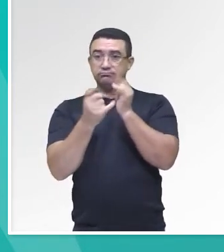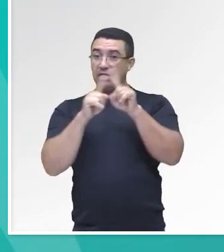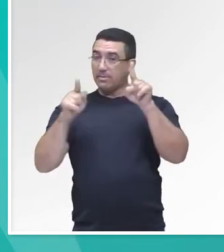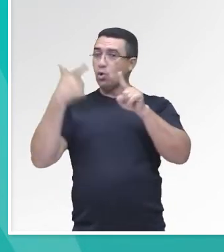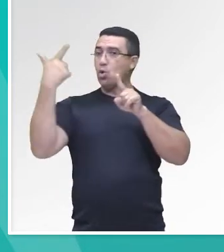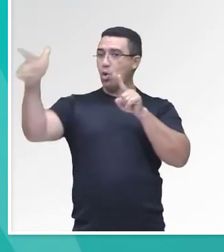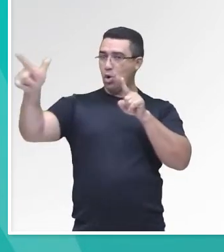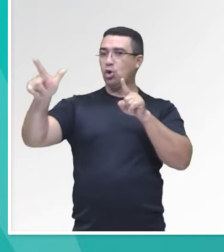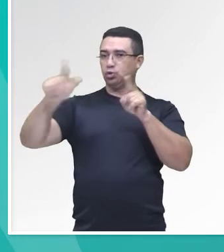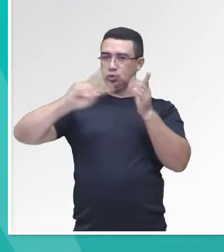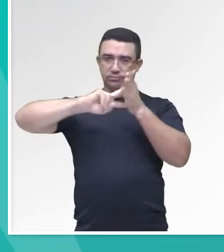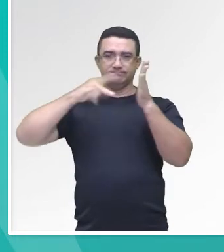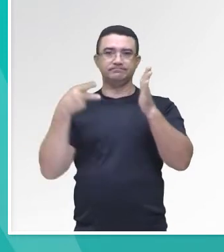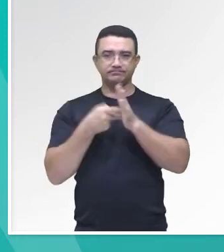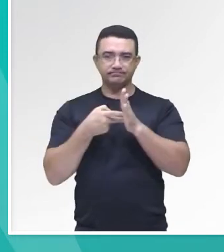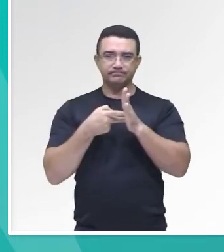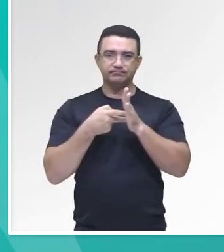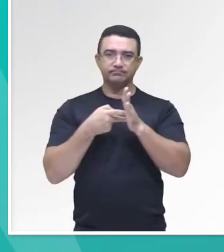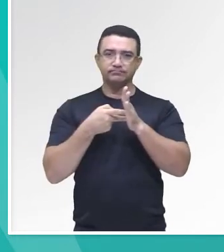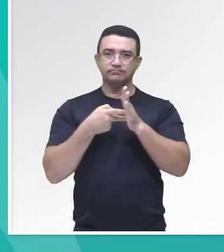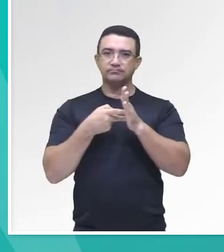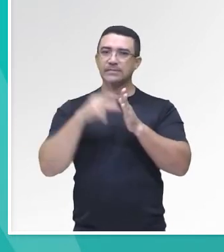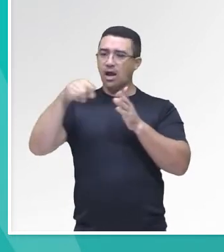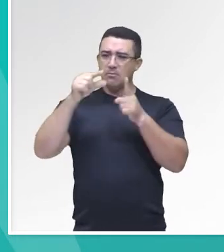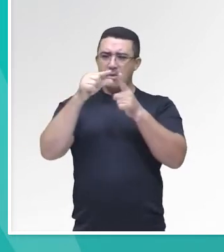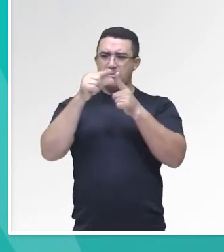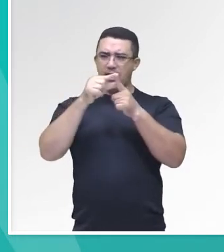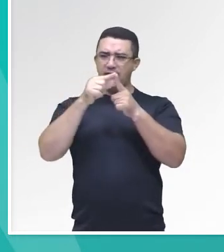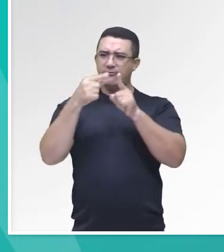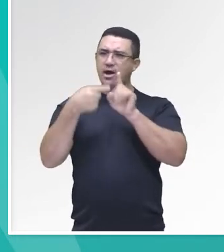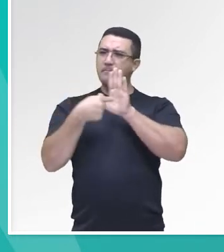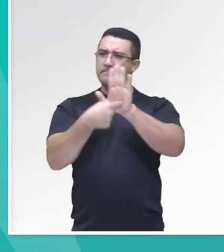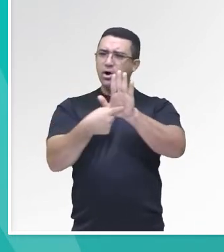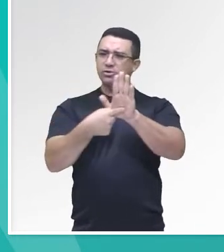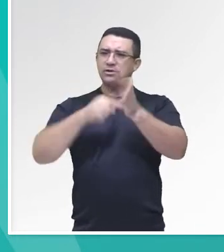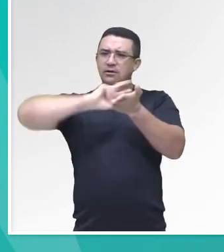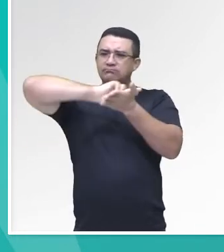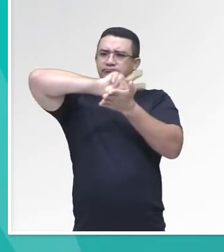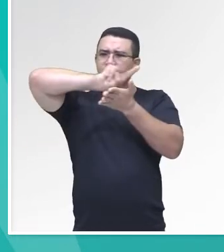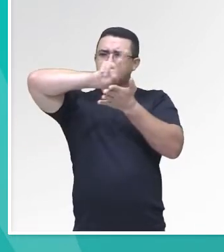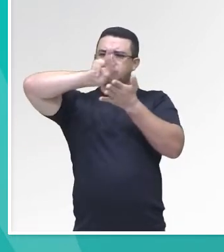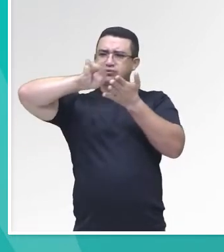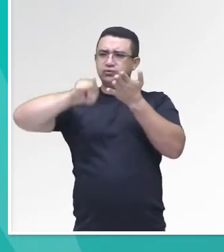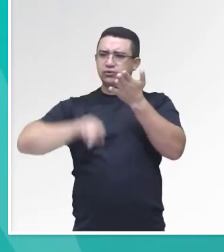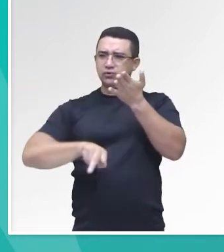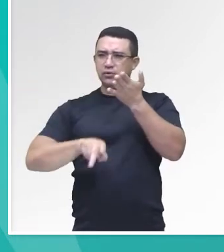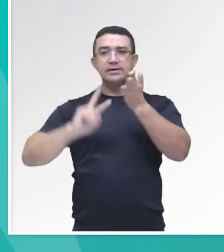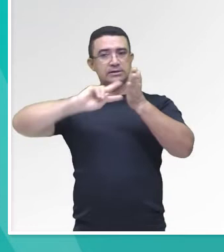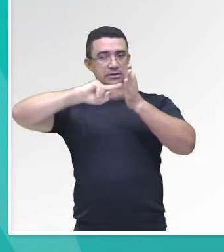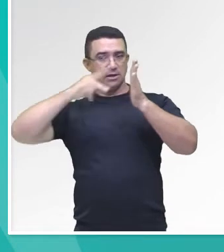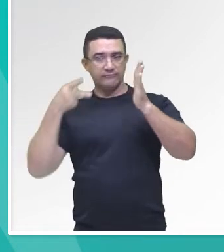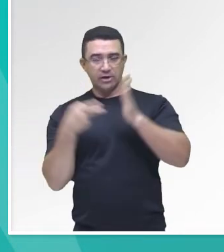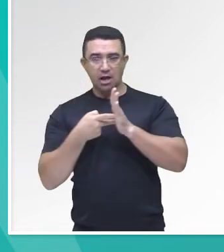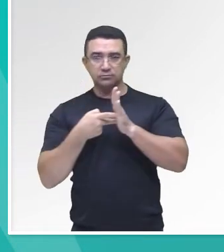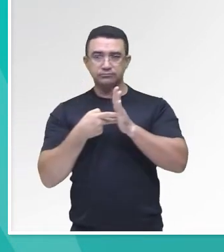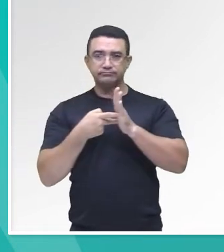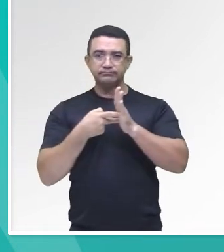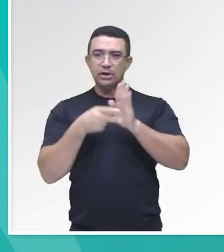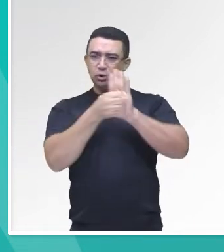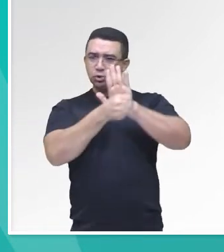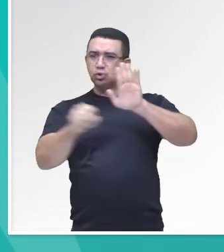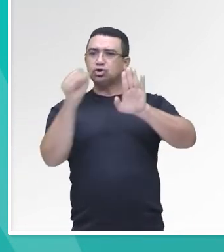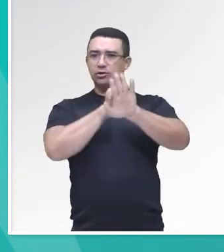seja, figurado, quando apresenta diferentes significados, sujeitos a diferentes